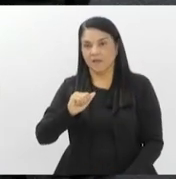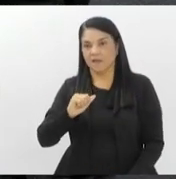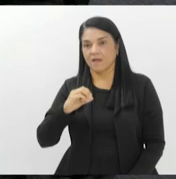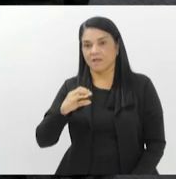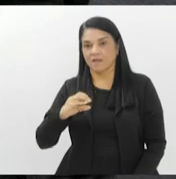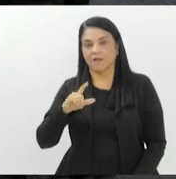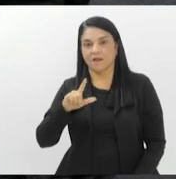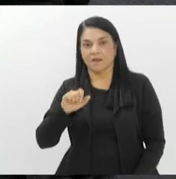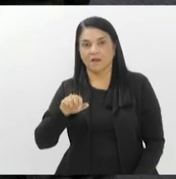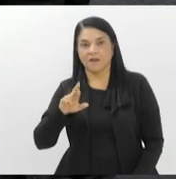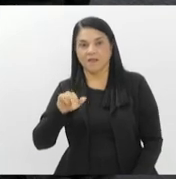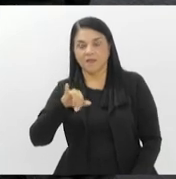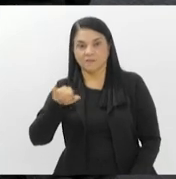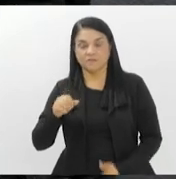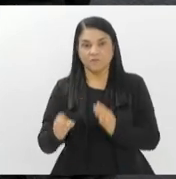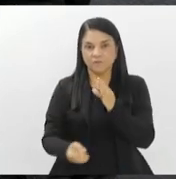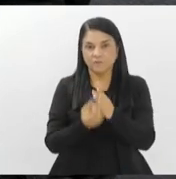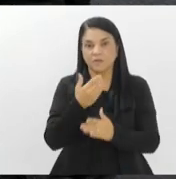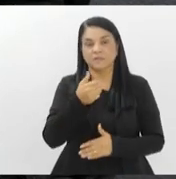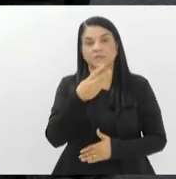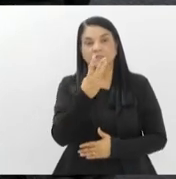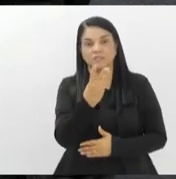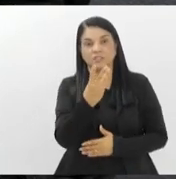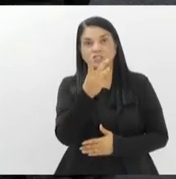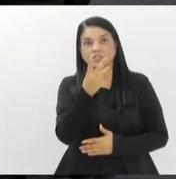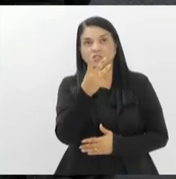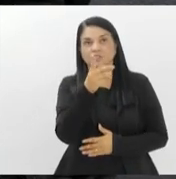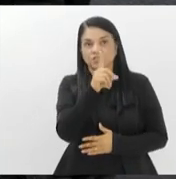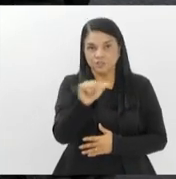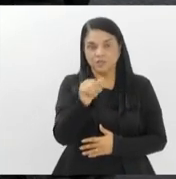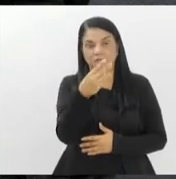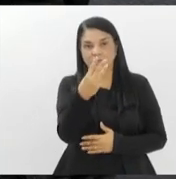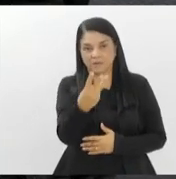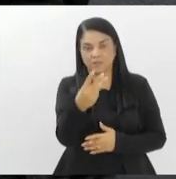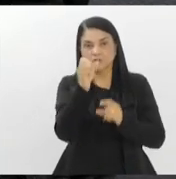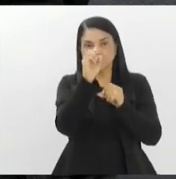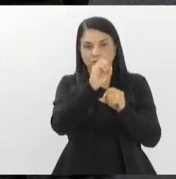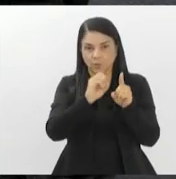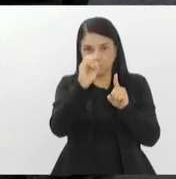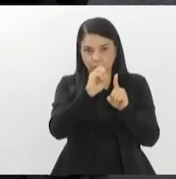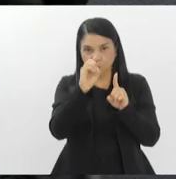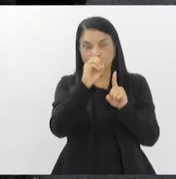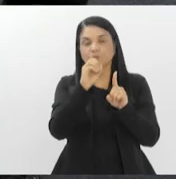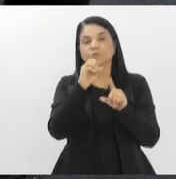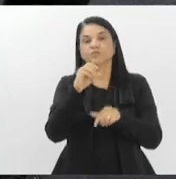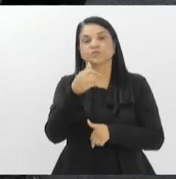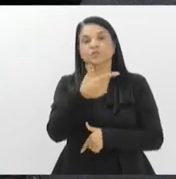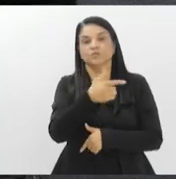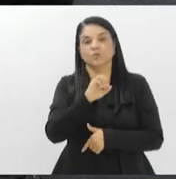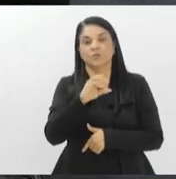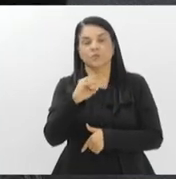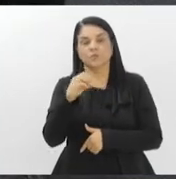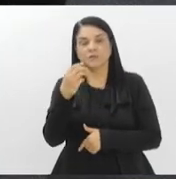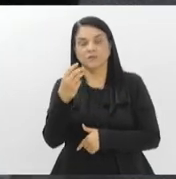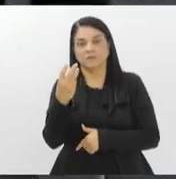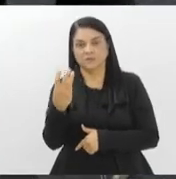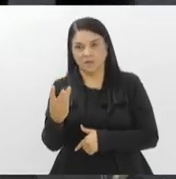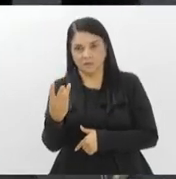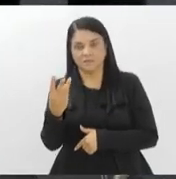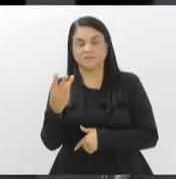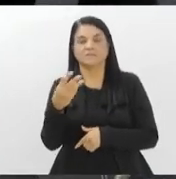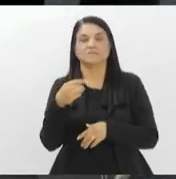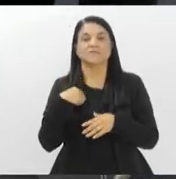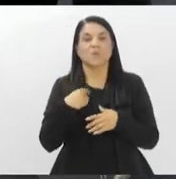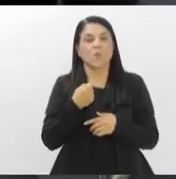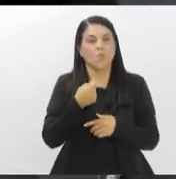fundada em 3 de outubro de 2003, então já temos mais de 2 décadas aí de luta. E é um